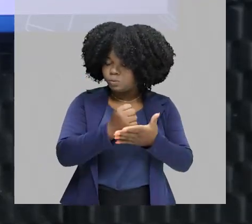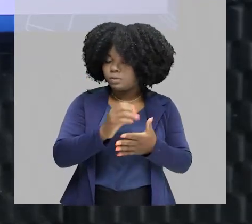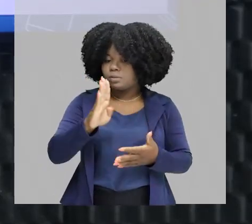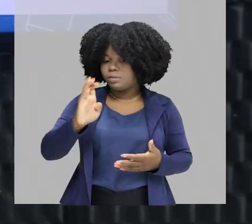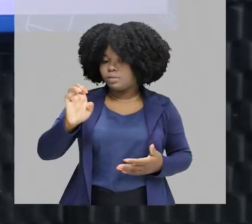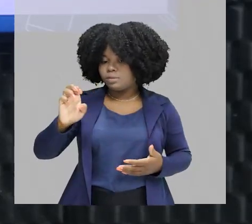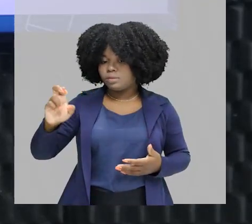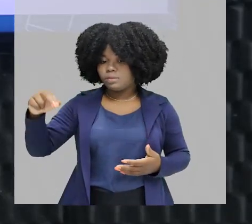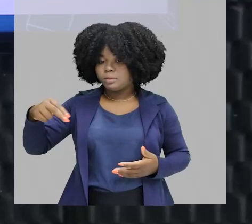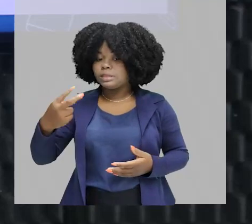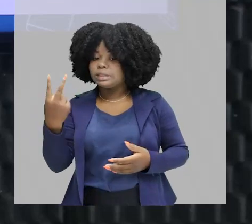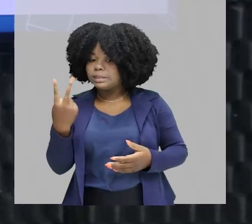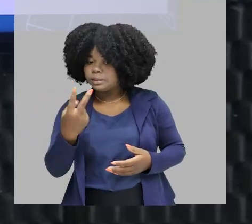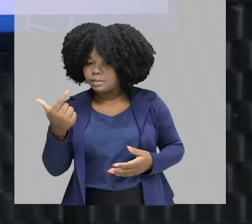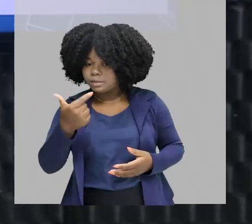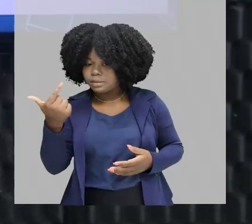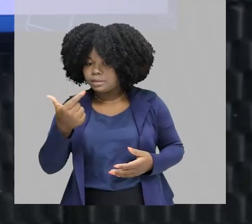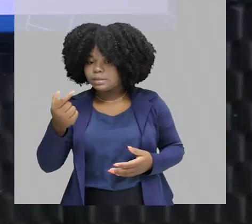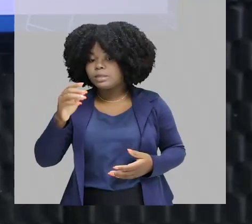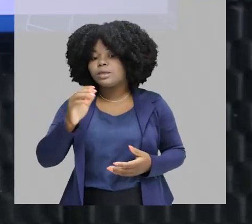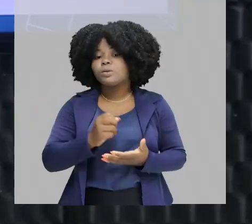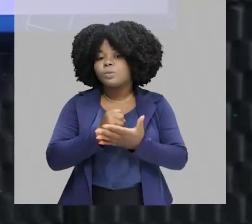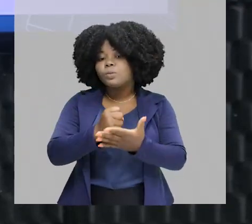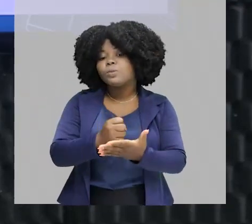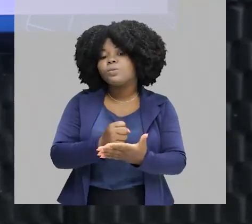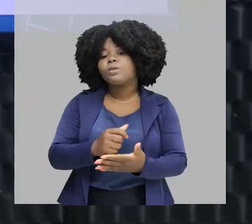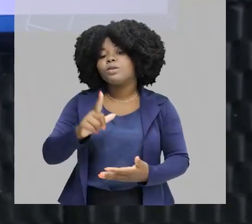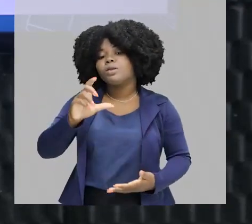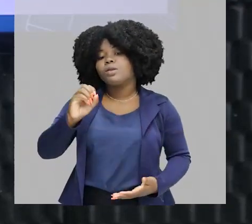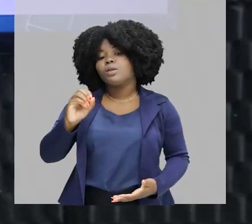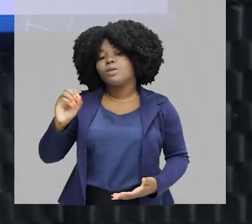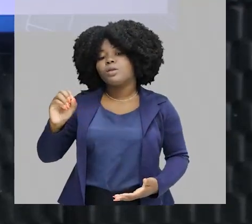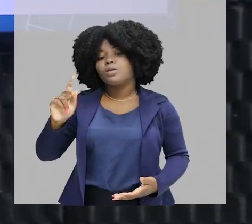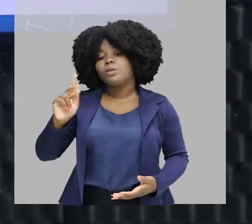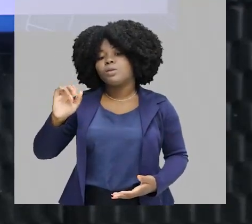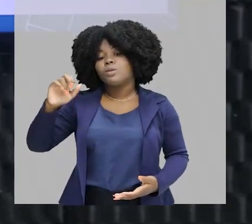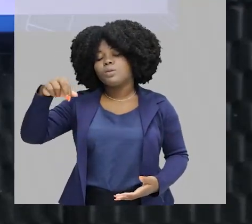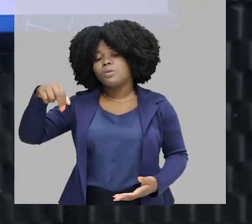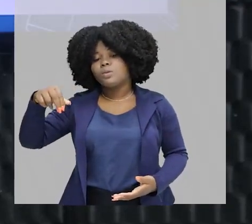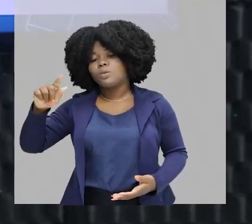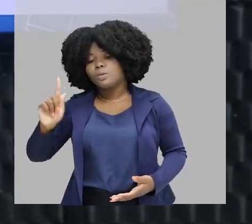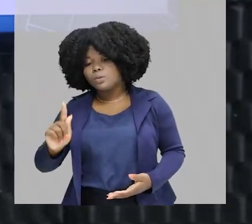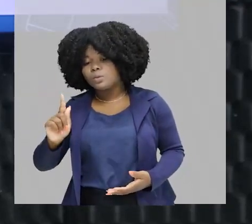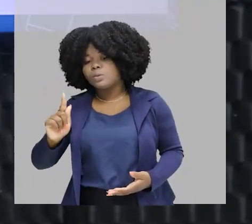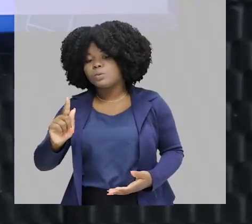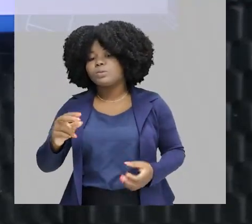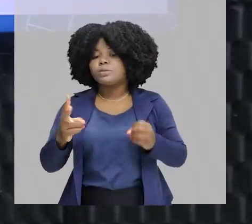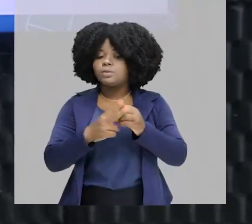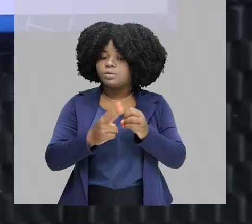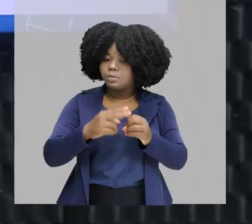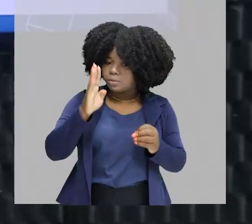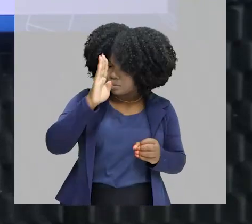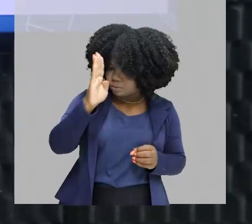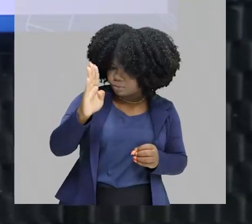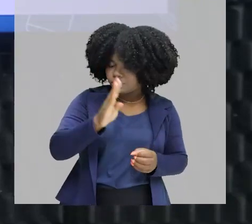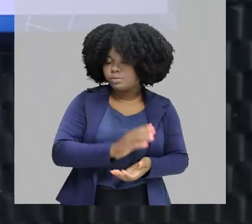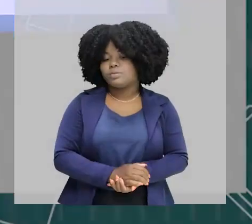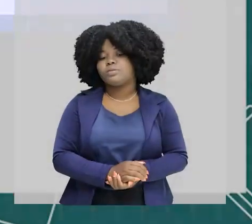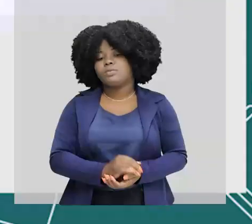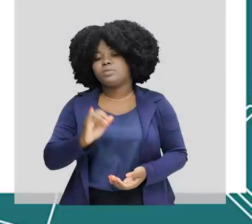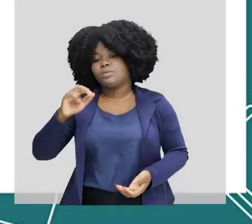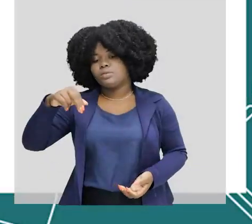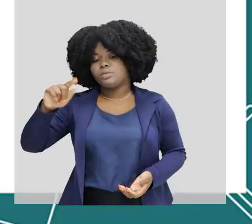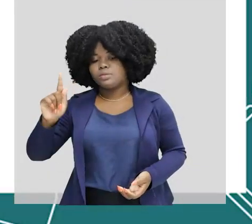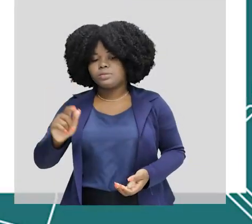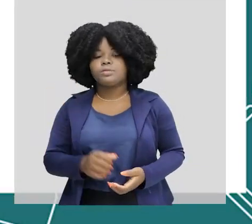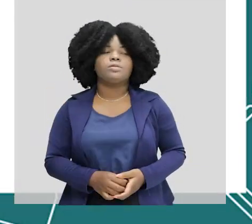been, segundo verbo auxiliar, looking, terceiro verbo, mas aí já é um verbo principal, com o ing no